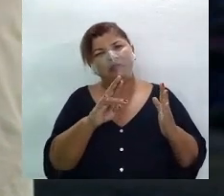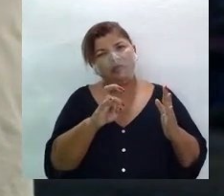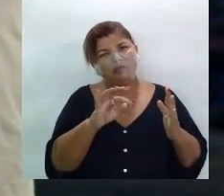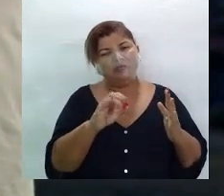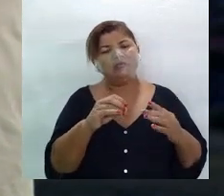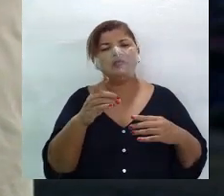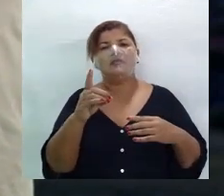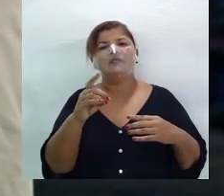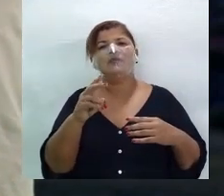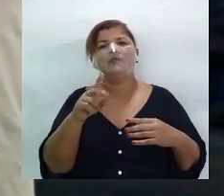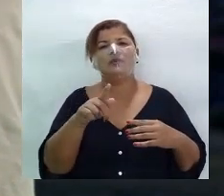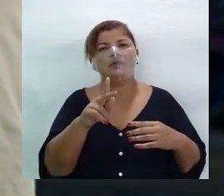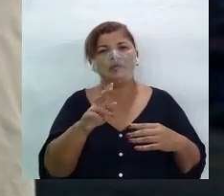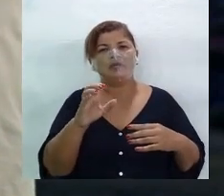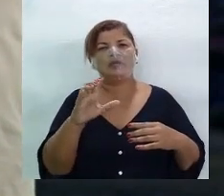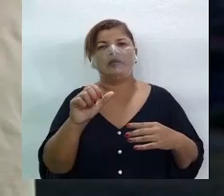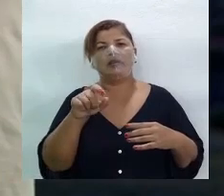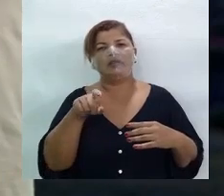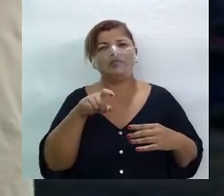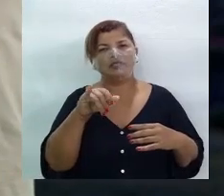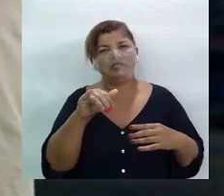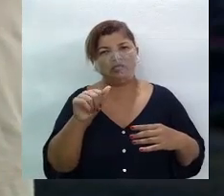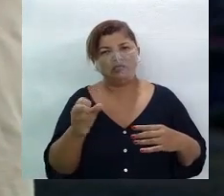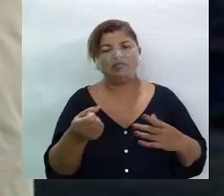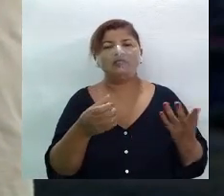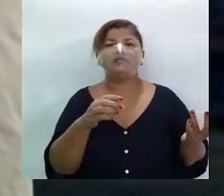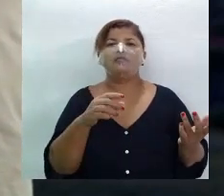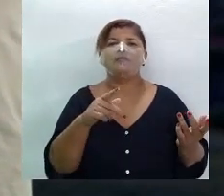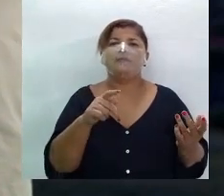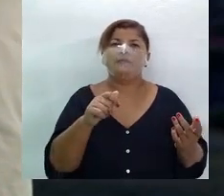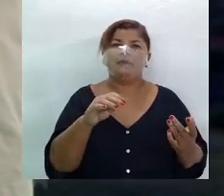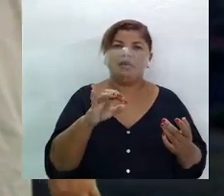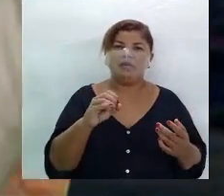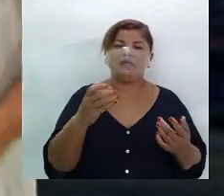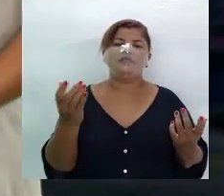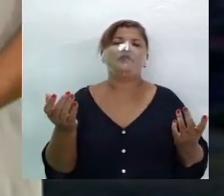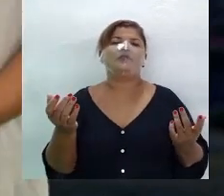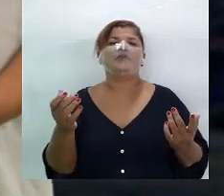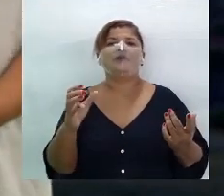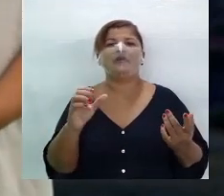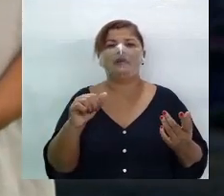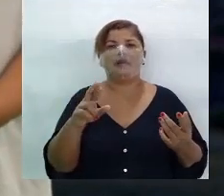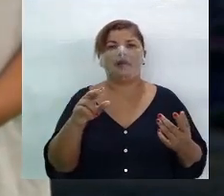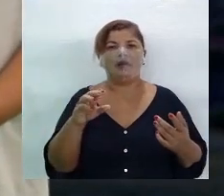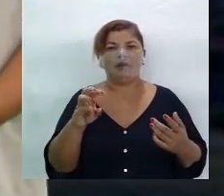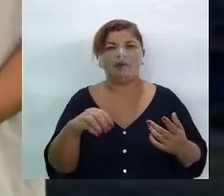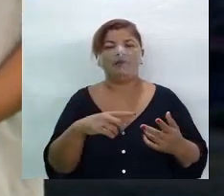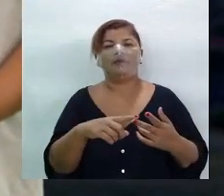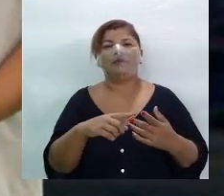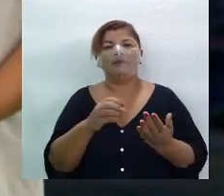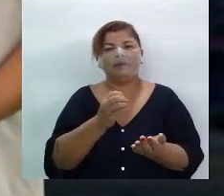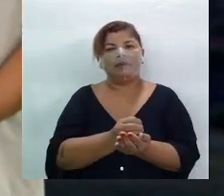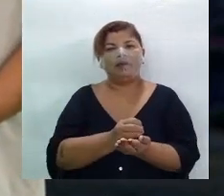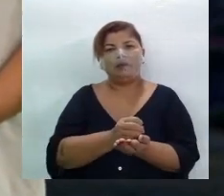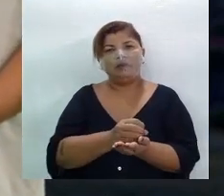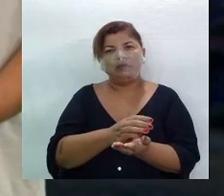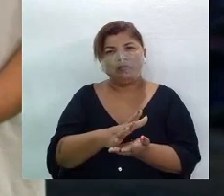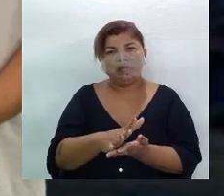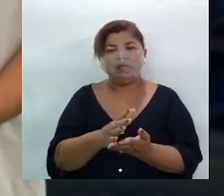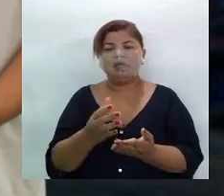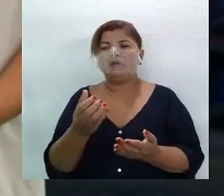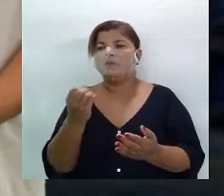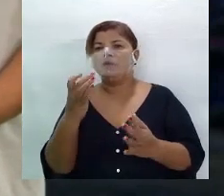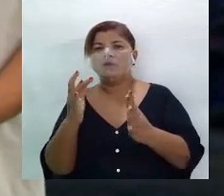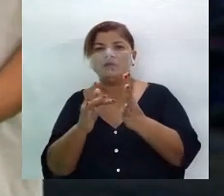o Pátio do Carmo, o próprio Marco Zero, Recife Antigo, Rua da Moeda, Rua do Bom Jesus, tem muita